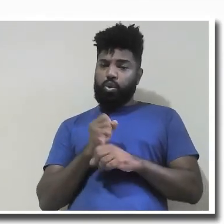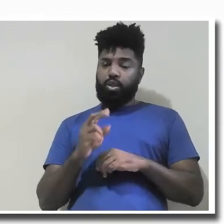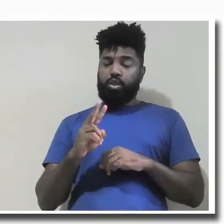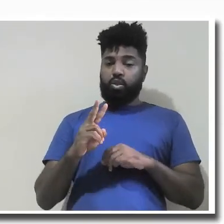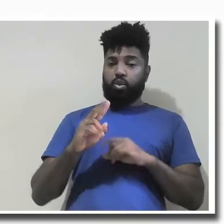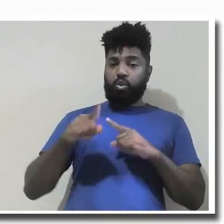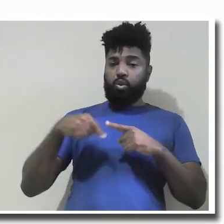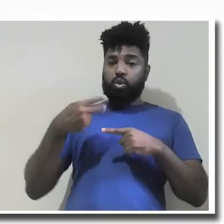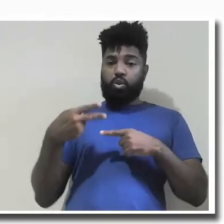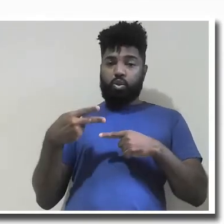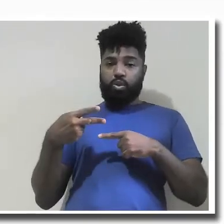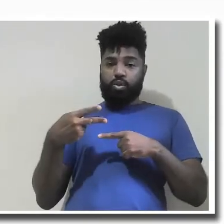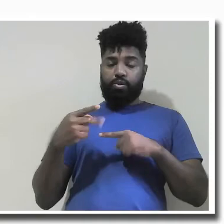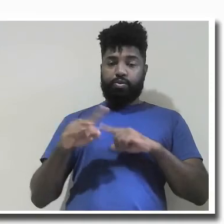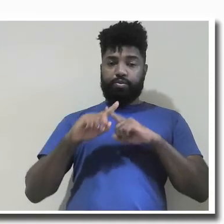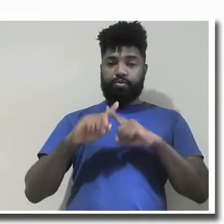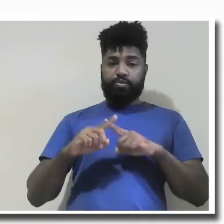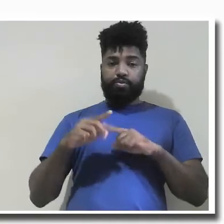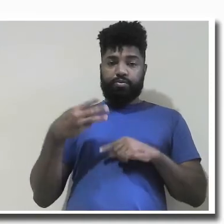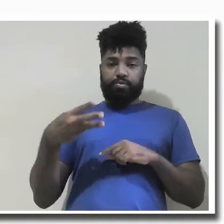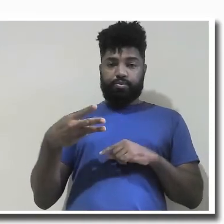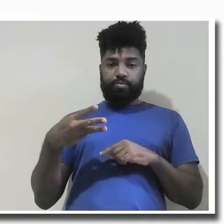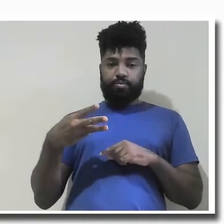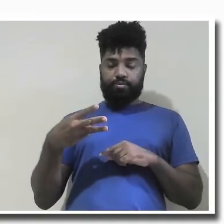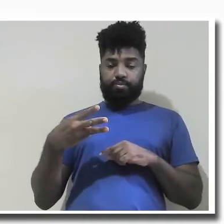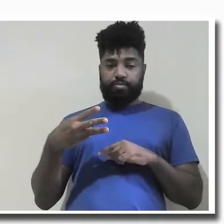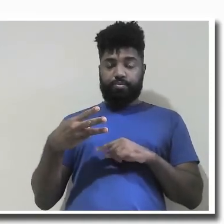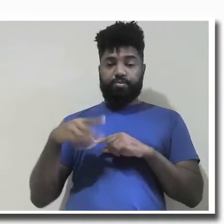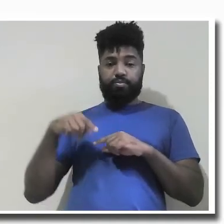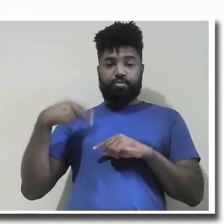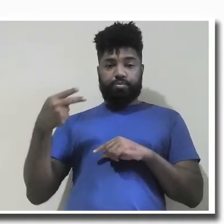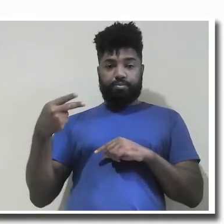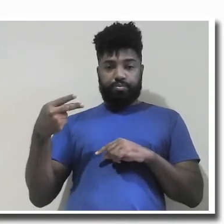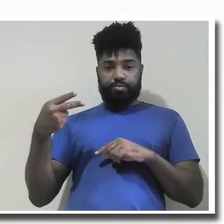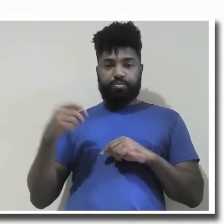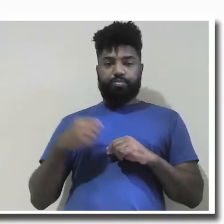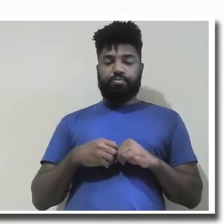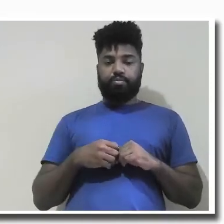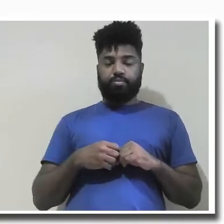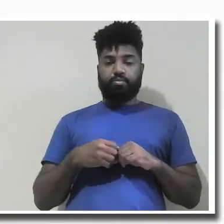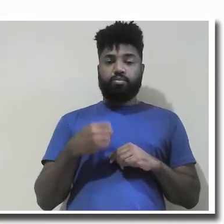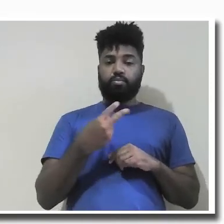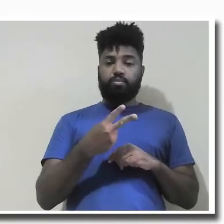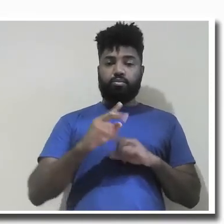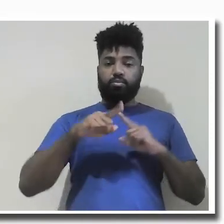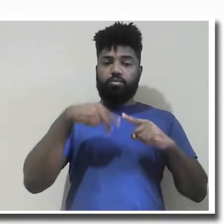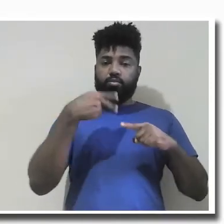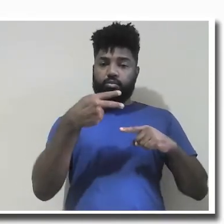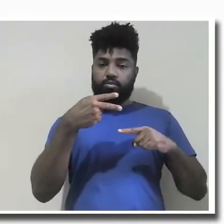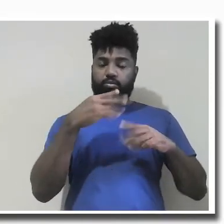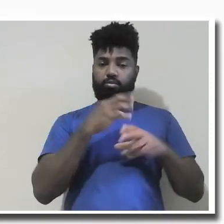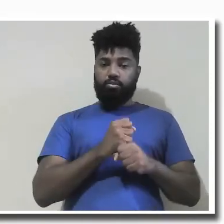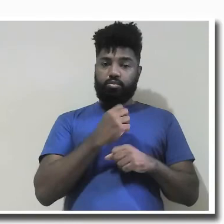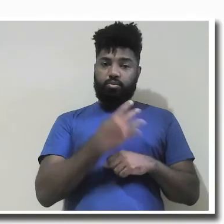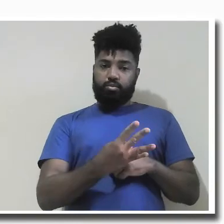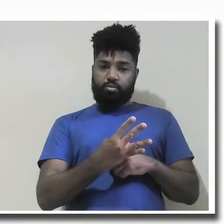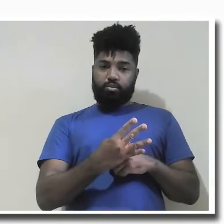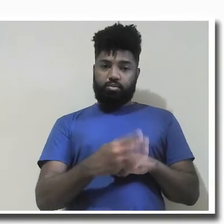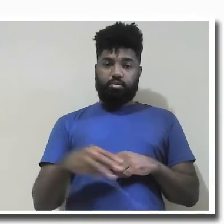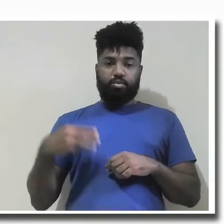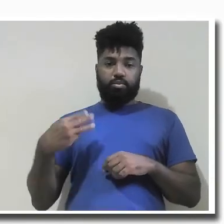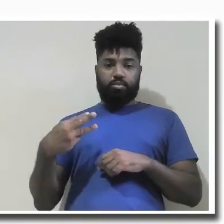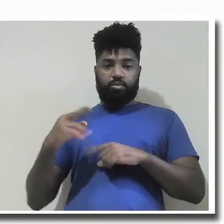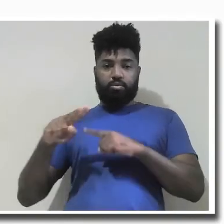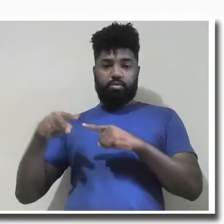ao quadrado vezes 3 ao quadrado. 2 ao quadrado, 4. 3